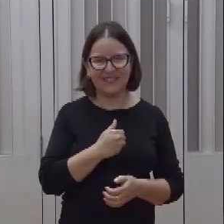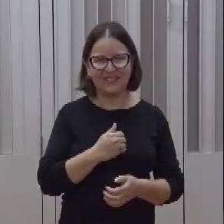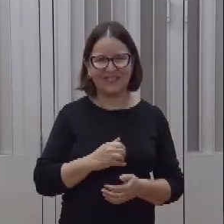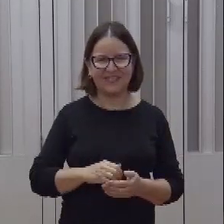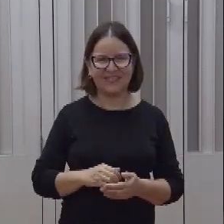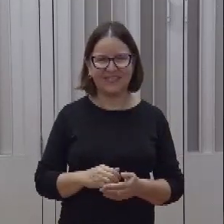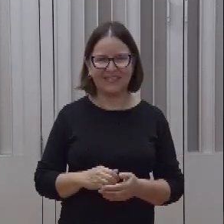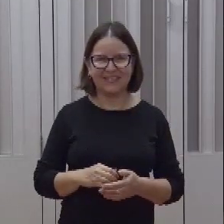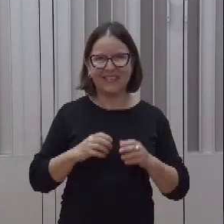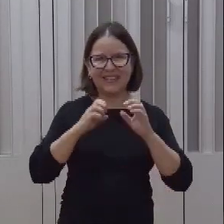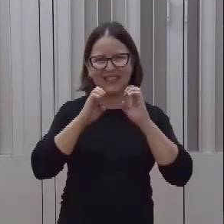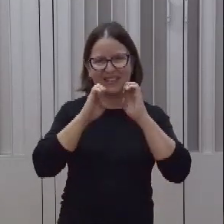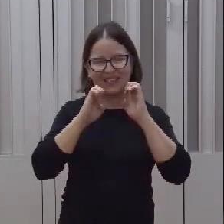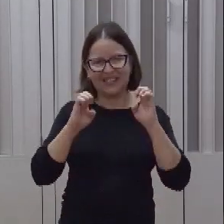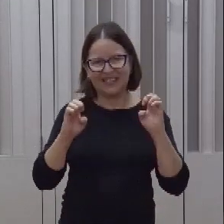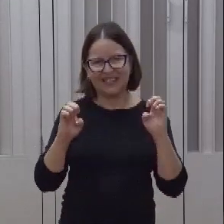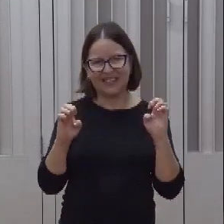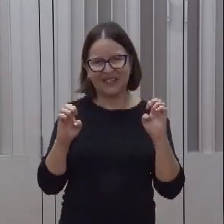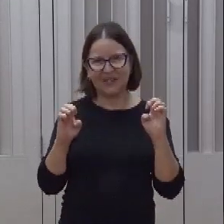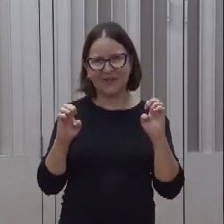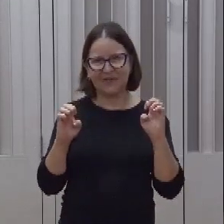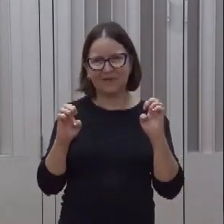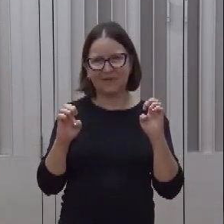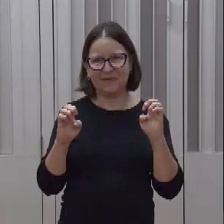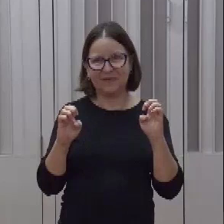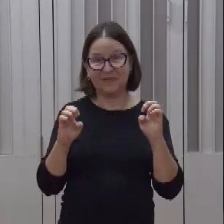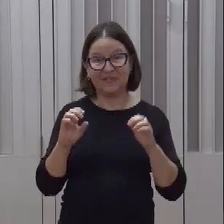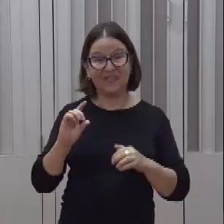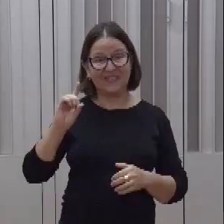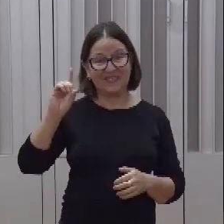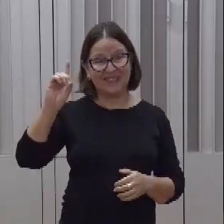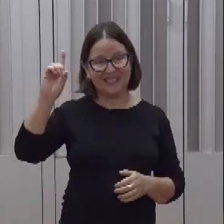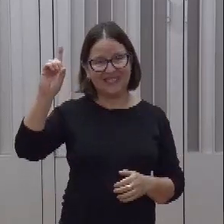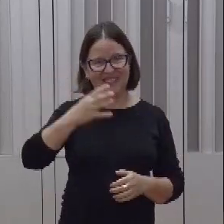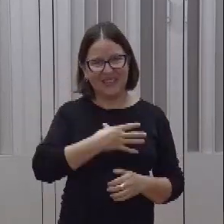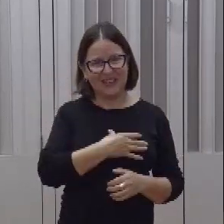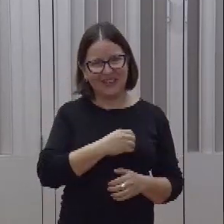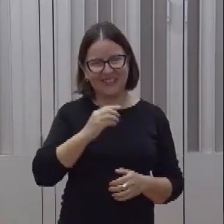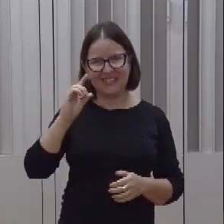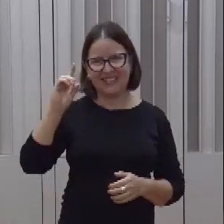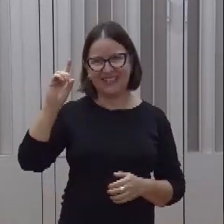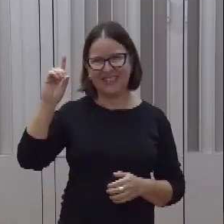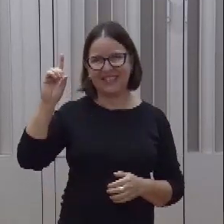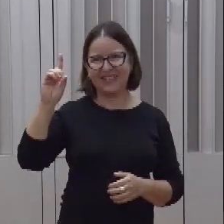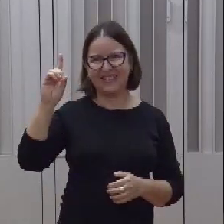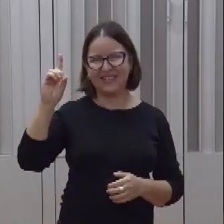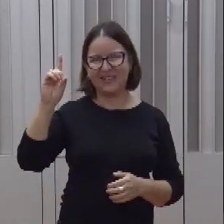O Evangelho de Deus, do Filho de Deus.